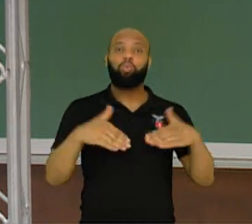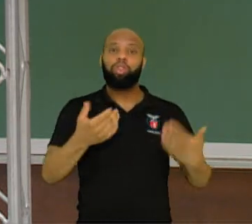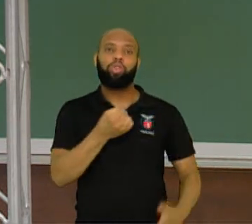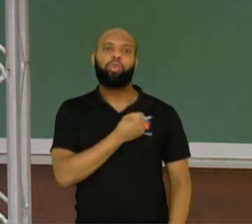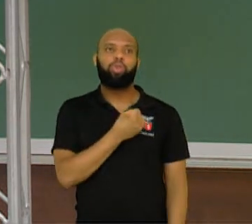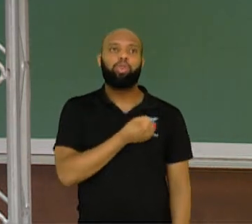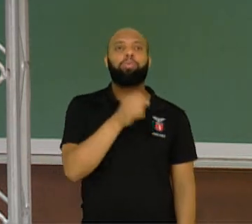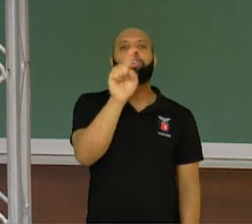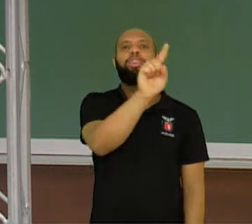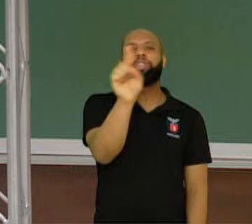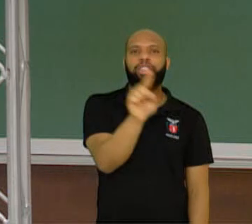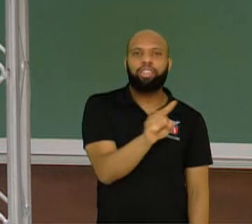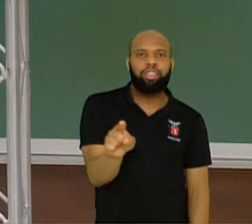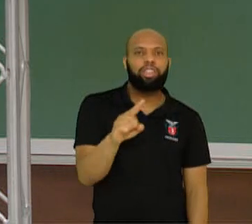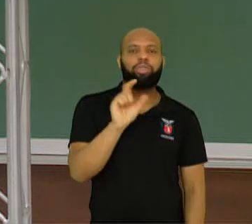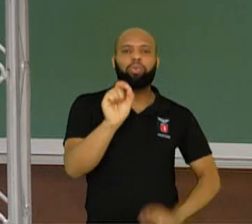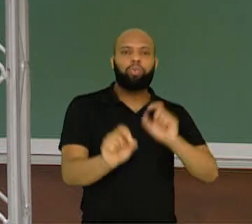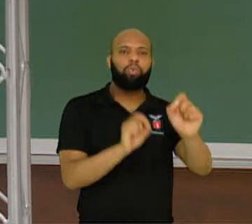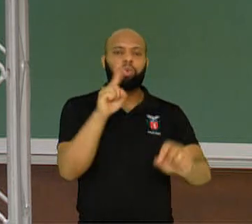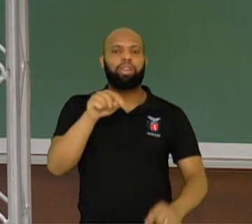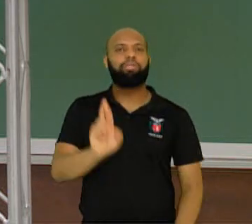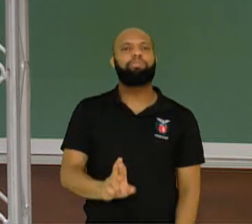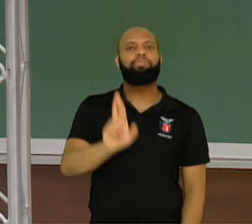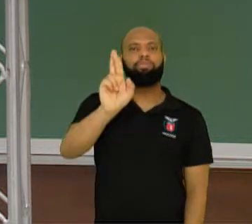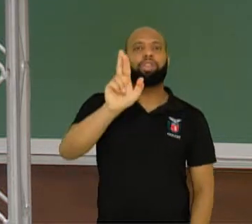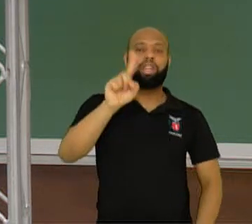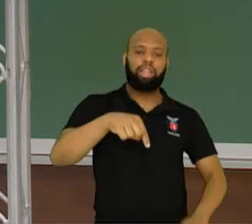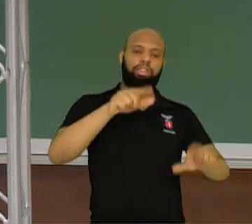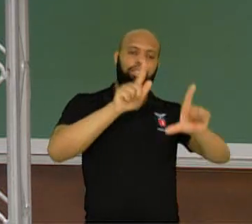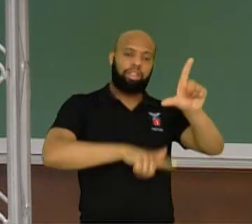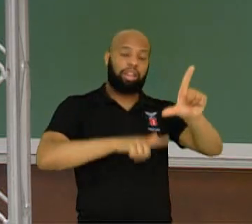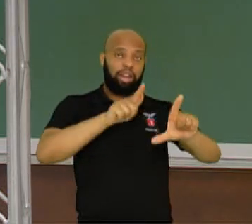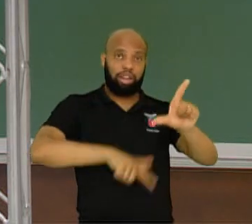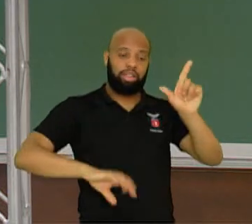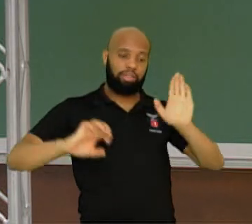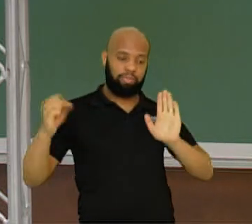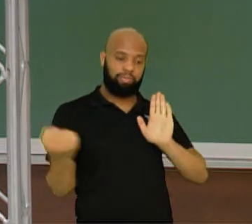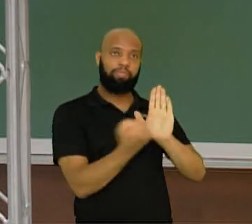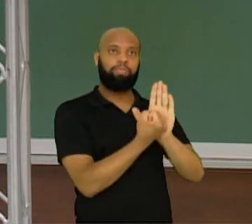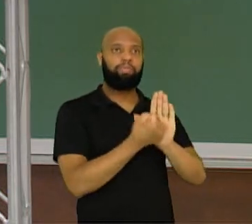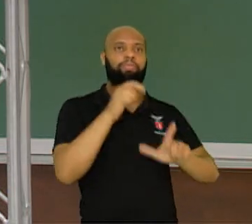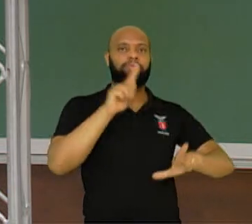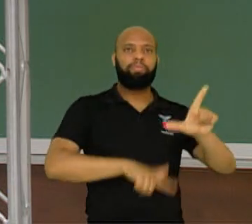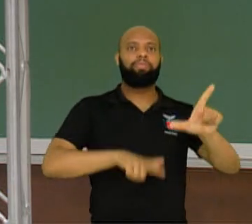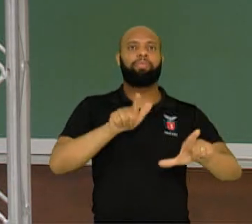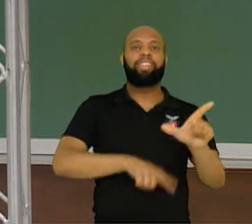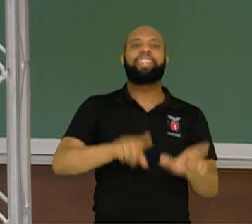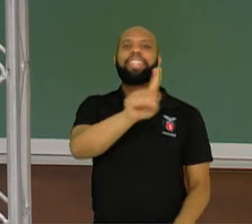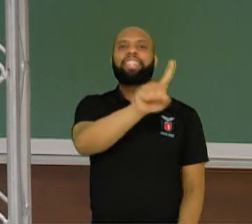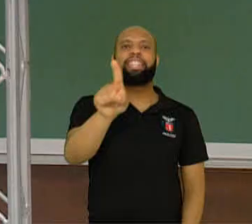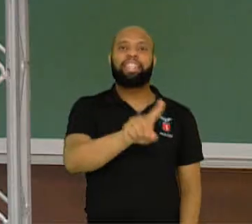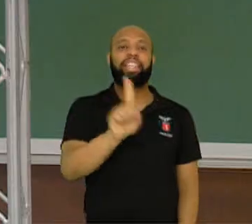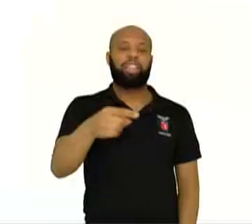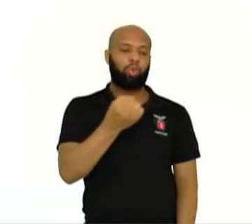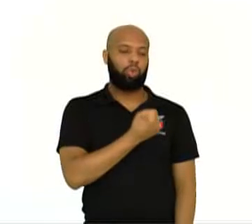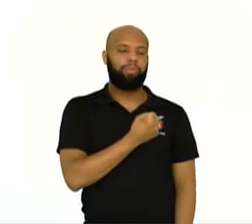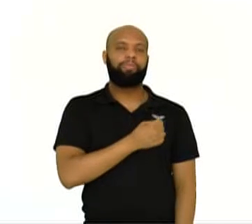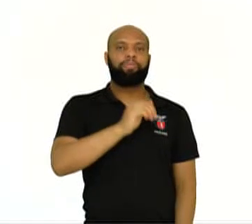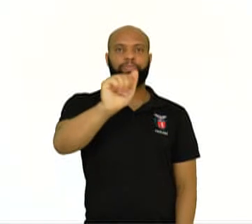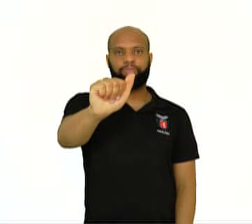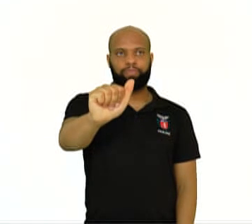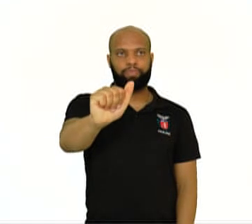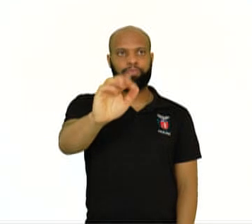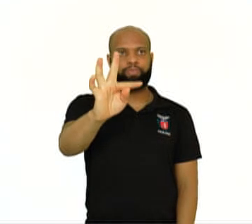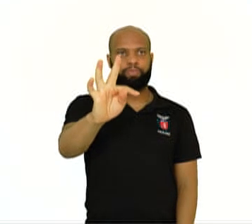número atômico, ele é representado, simbolizado pela letra Z. E, na